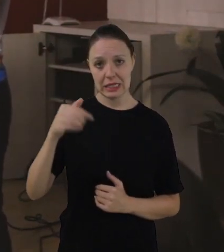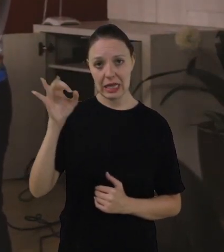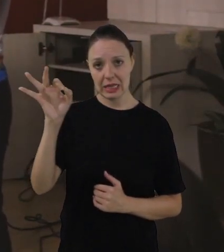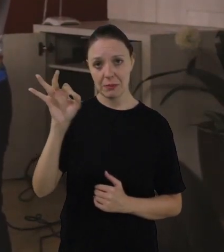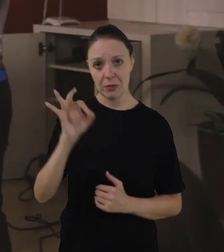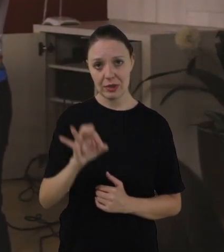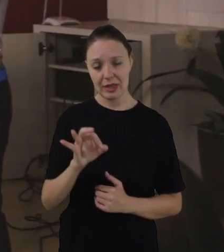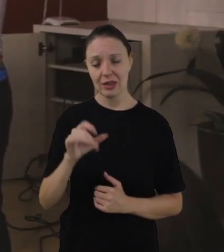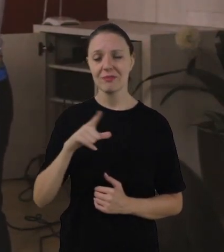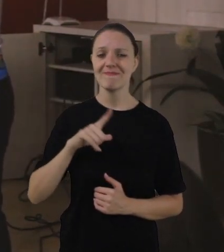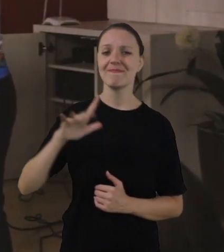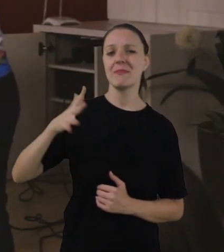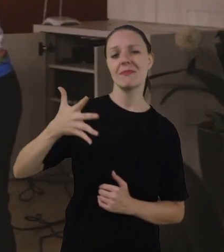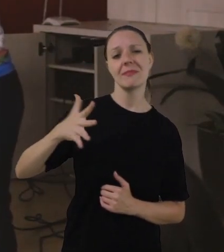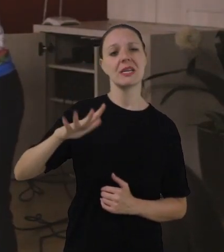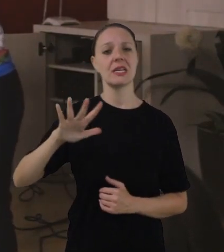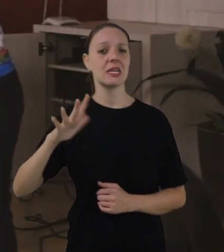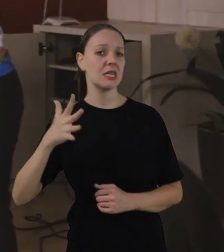nível mais ou menos,